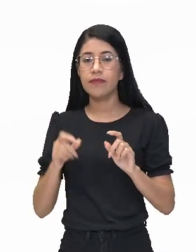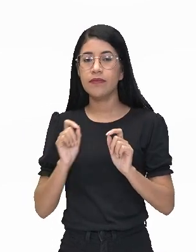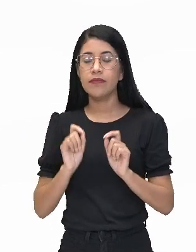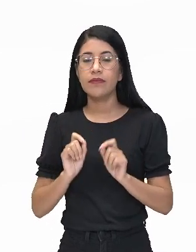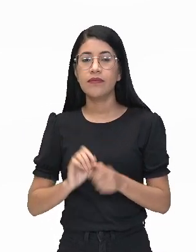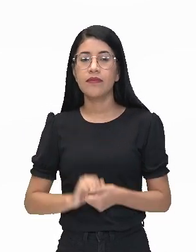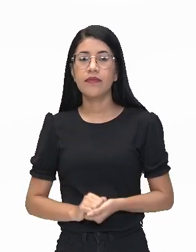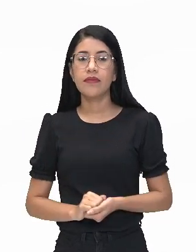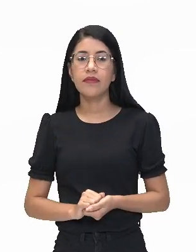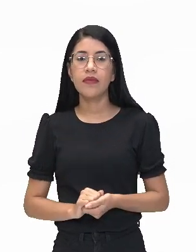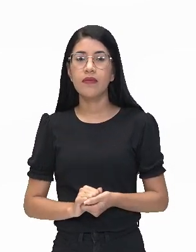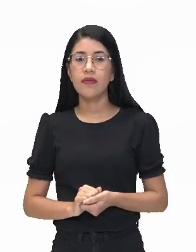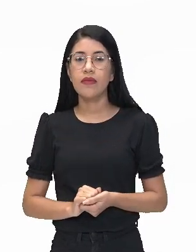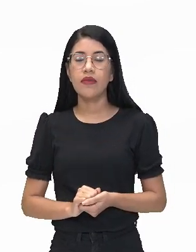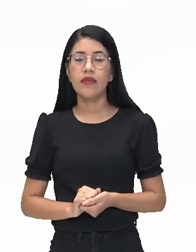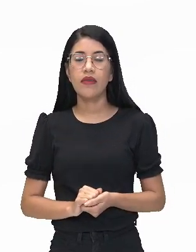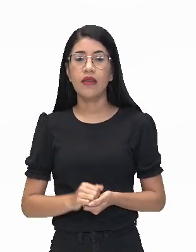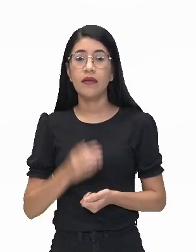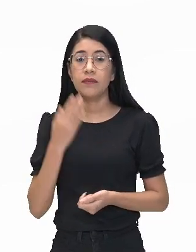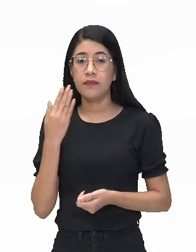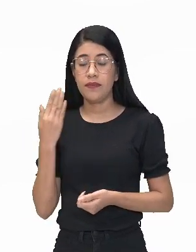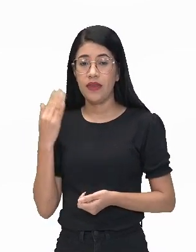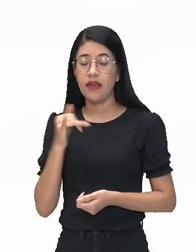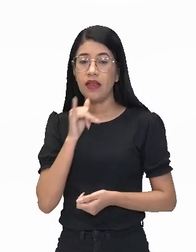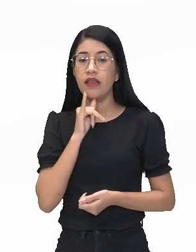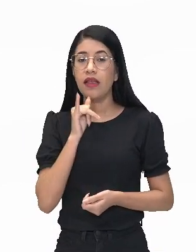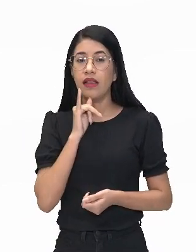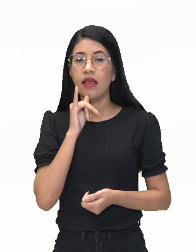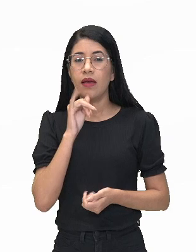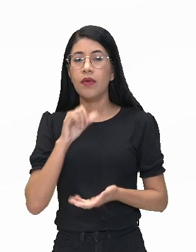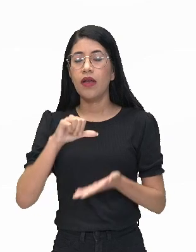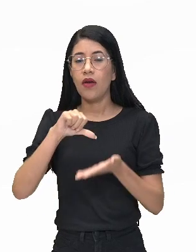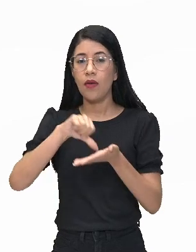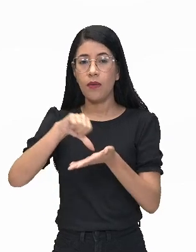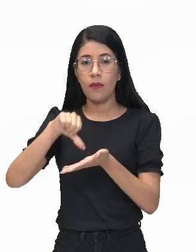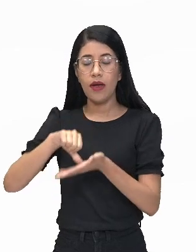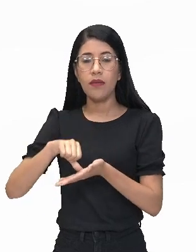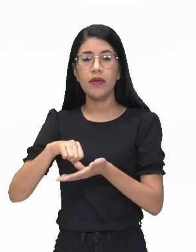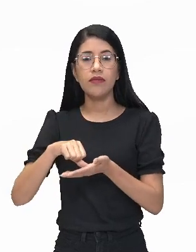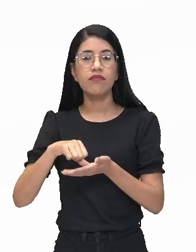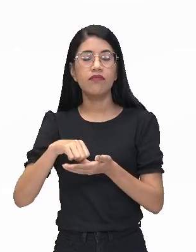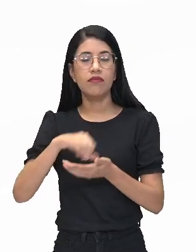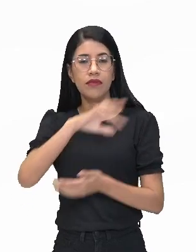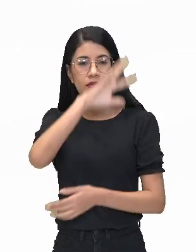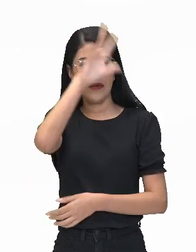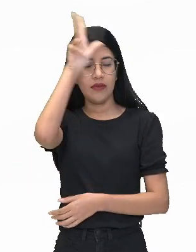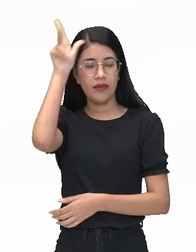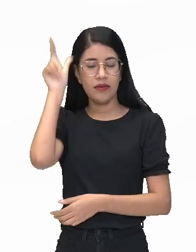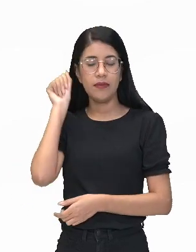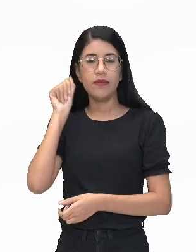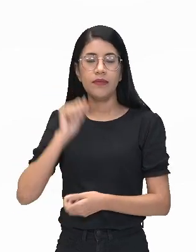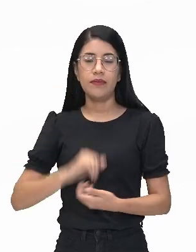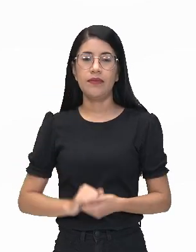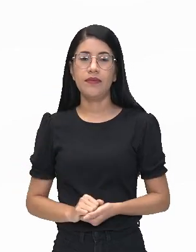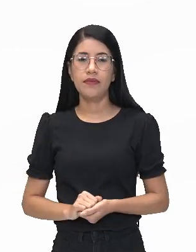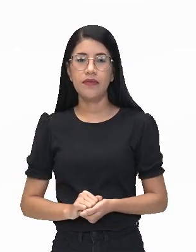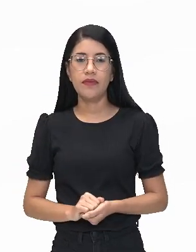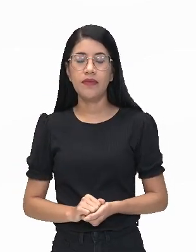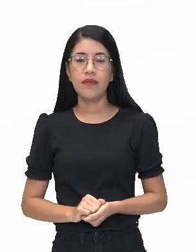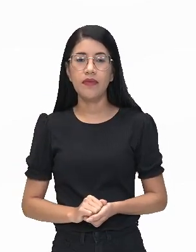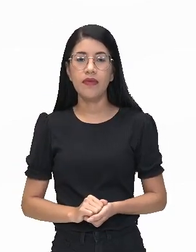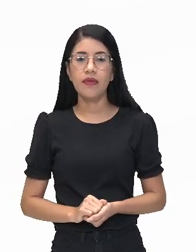elementos básicos, né? Nesse caso aí nós estamos vendo um mapa, é um mapa do Amazonas, não é isso? E ele tem